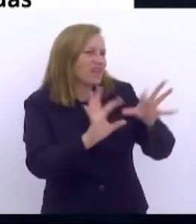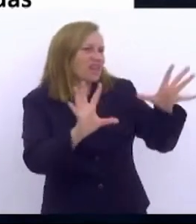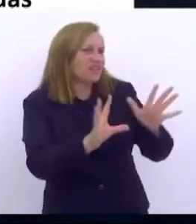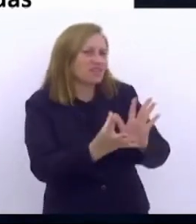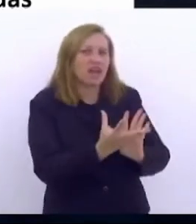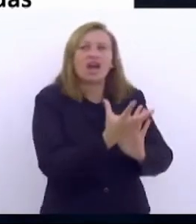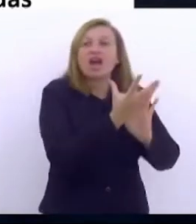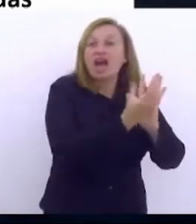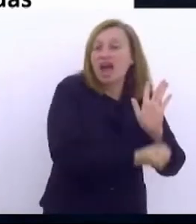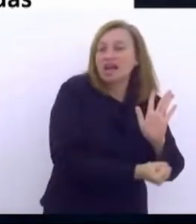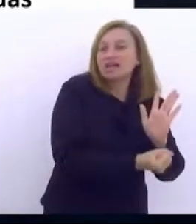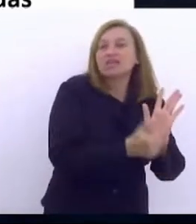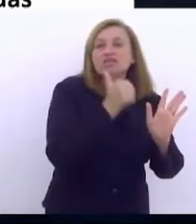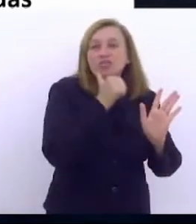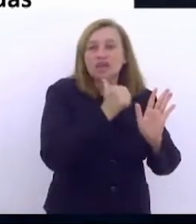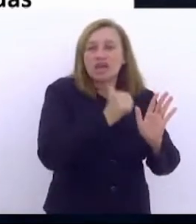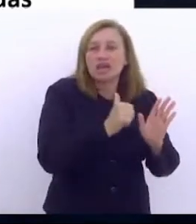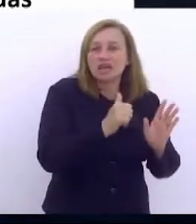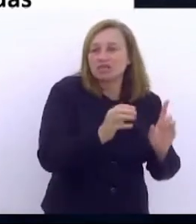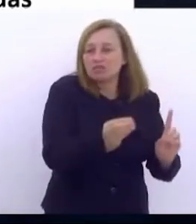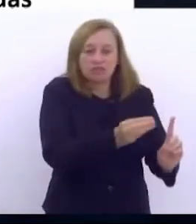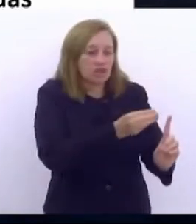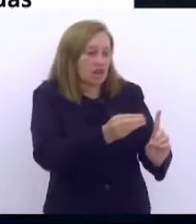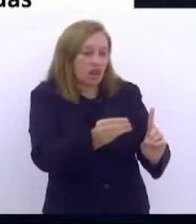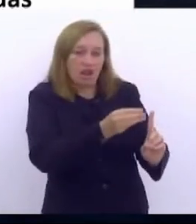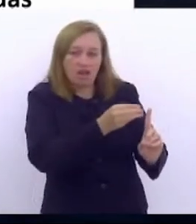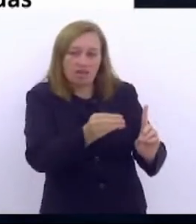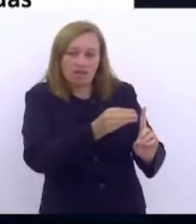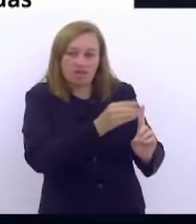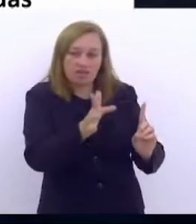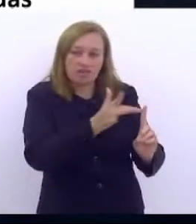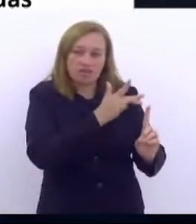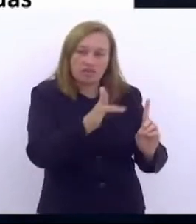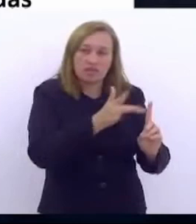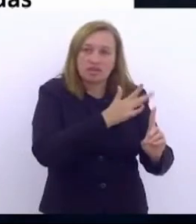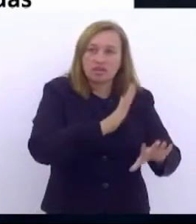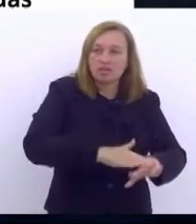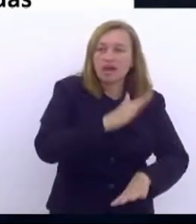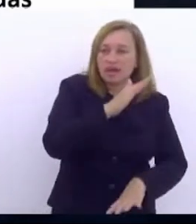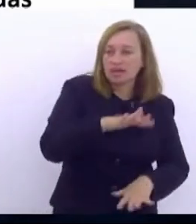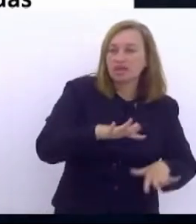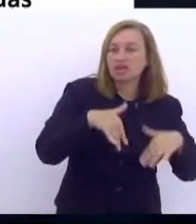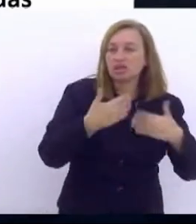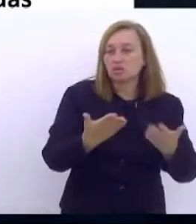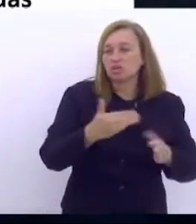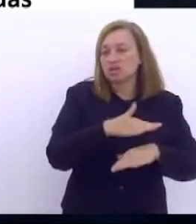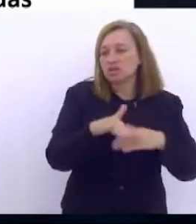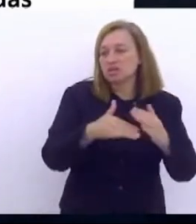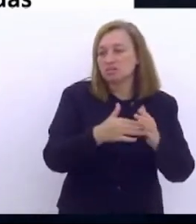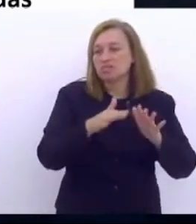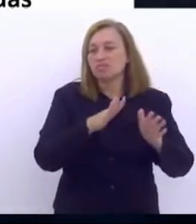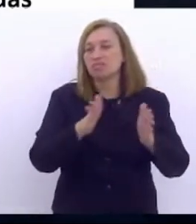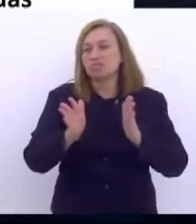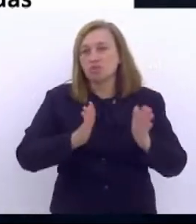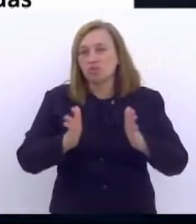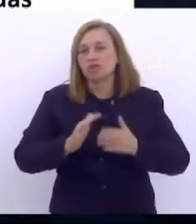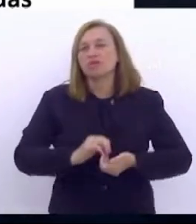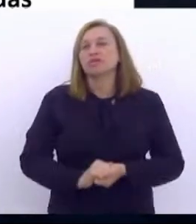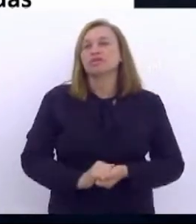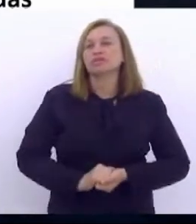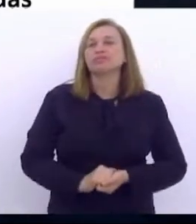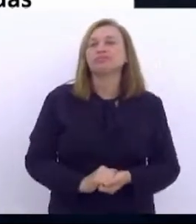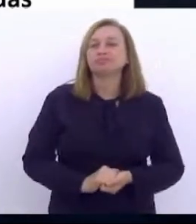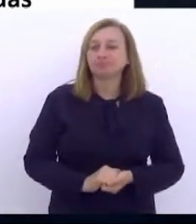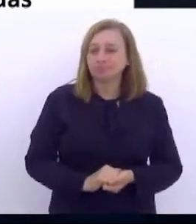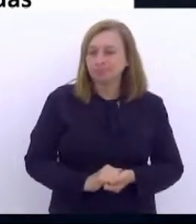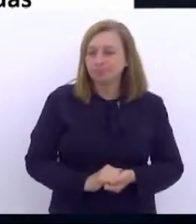as mulheres acabam ficando mais vulneráveis com todo esse acesso e toda essa campanha, né, de ampliação do acesso ao